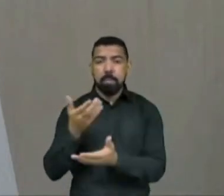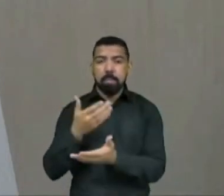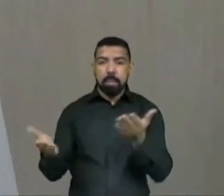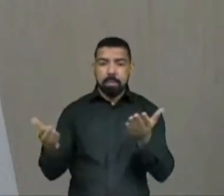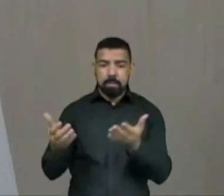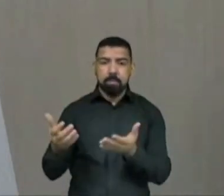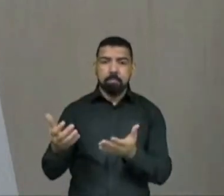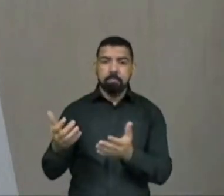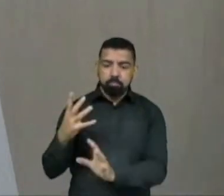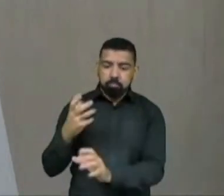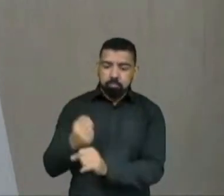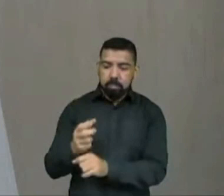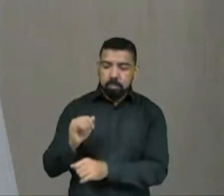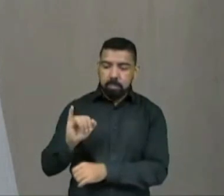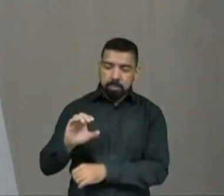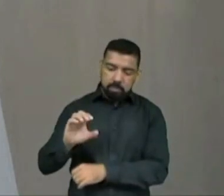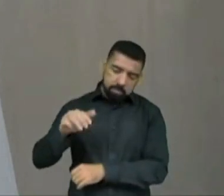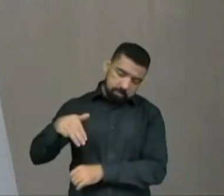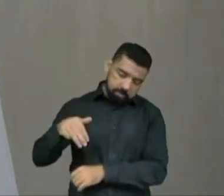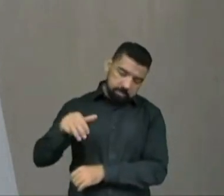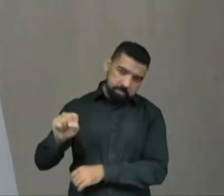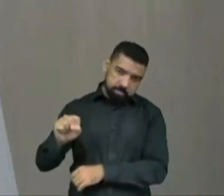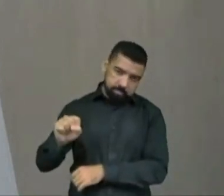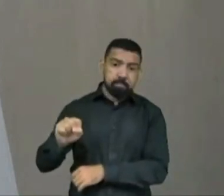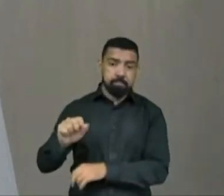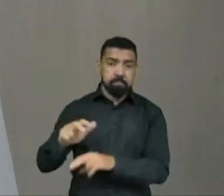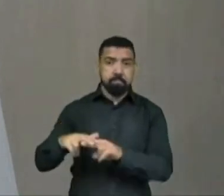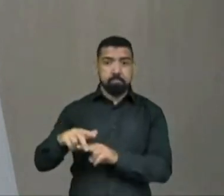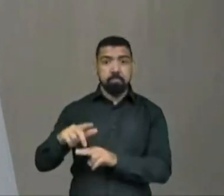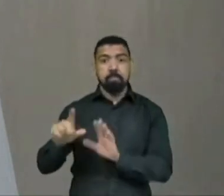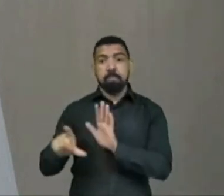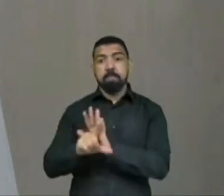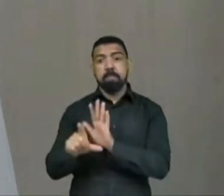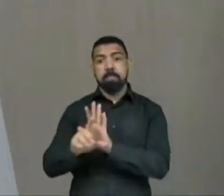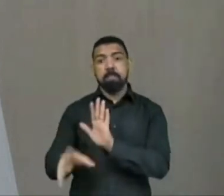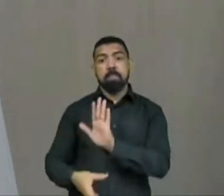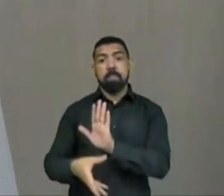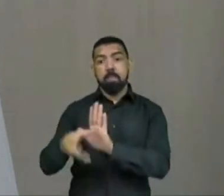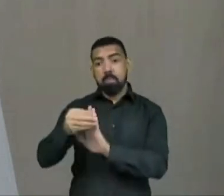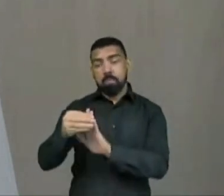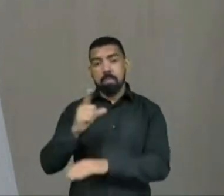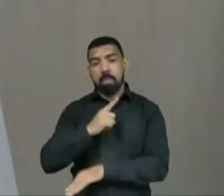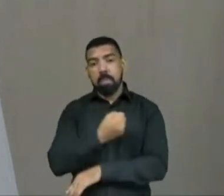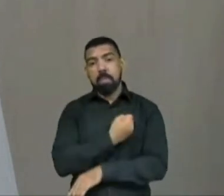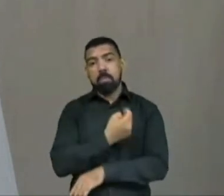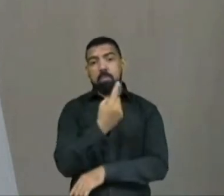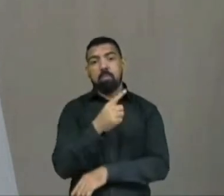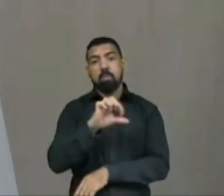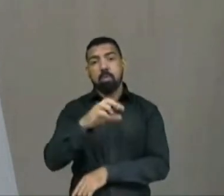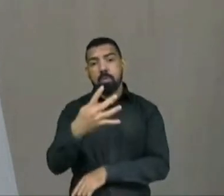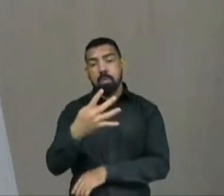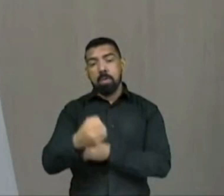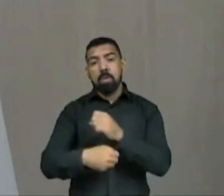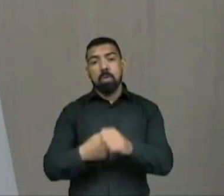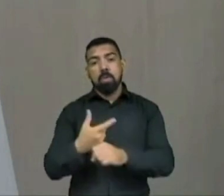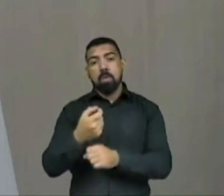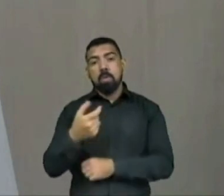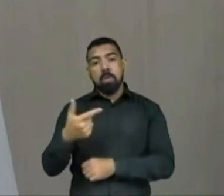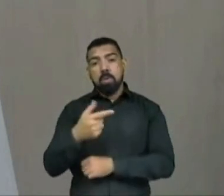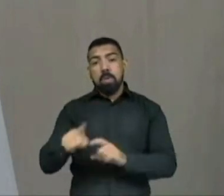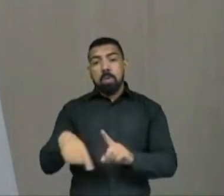ICMS decorrente dos efeitos da Lei Complementar número 194 de 2022 e sua